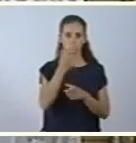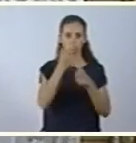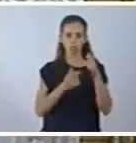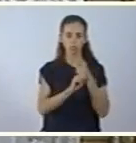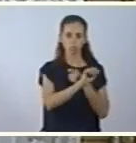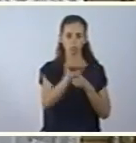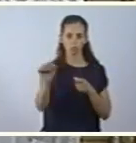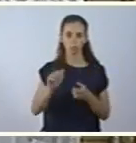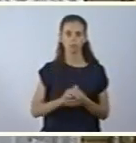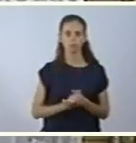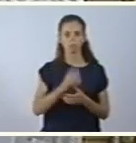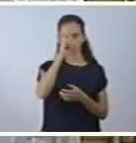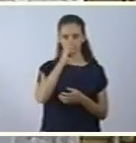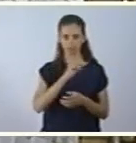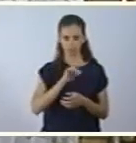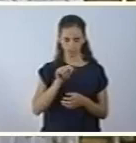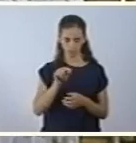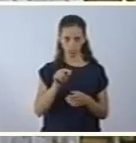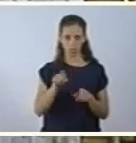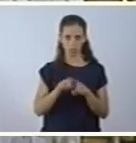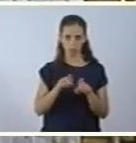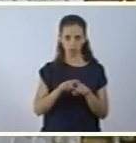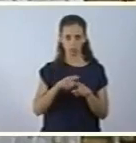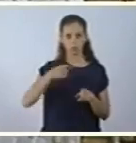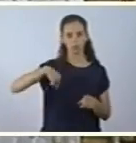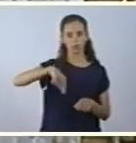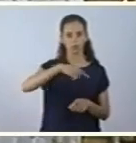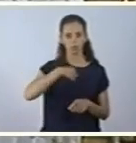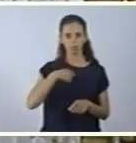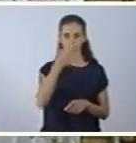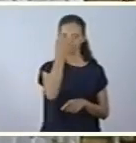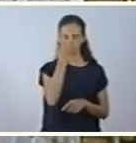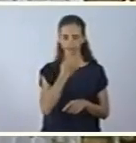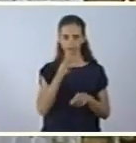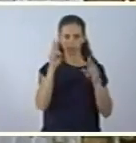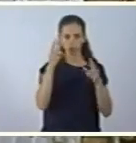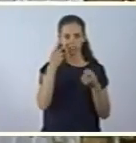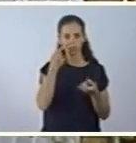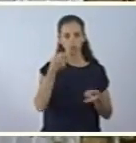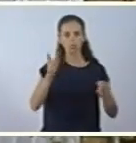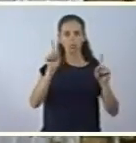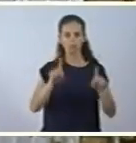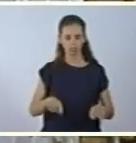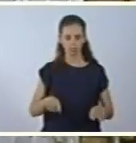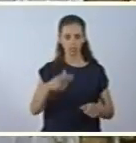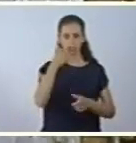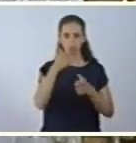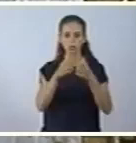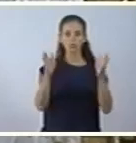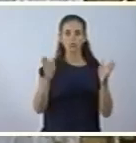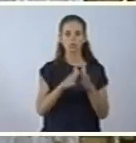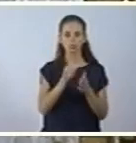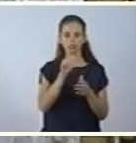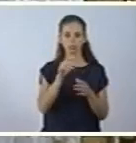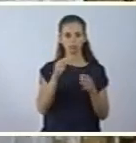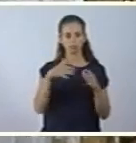vosso povo. Lembrai-vos também dos nossos irmãos que adormeceram na esperança da ressurreição e de todos